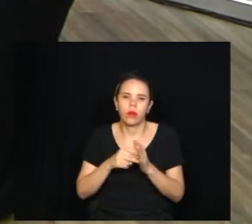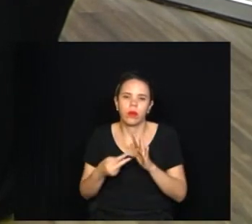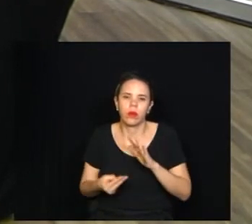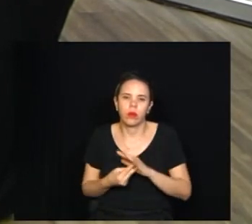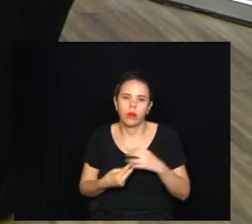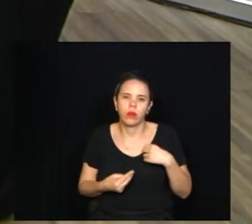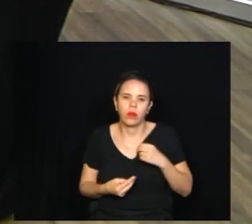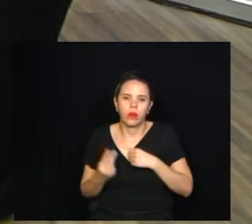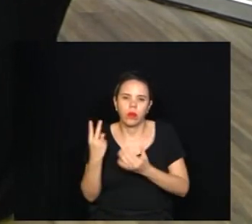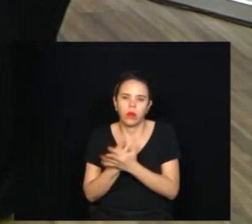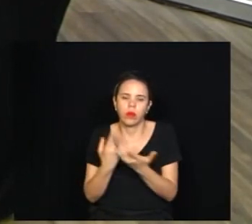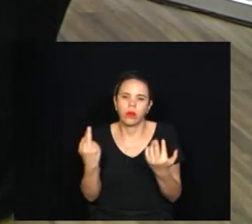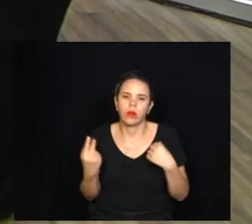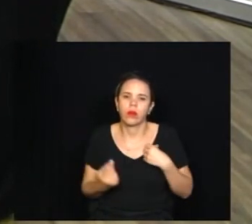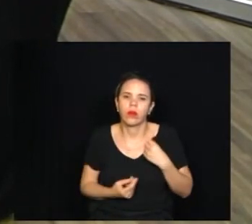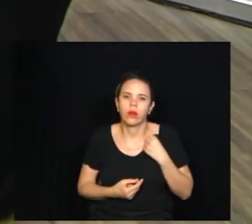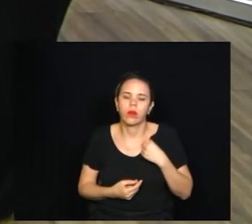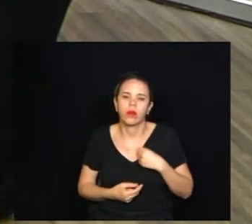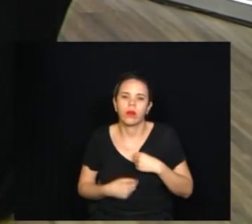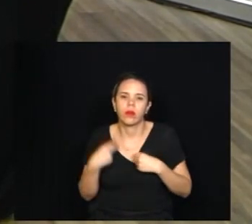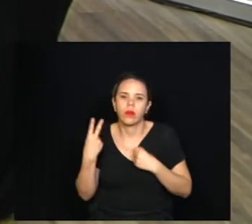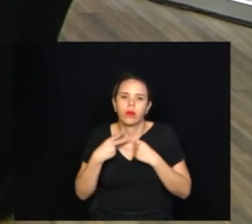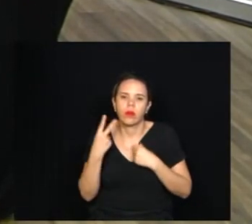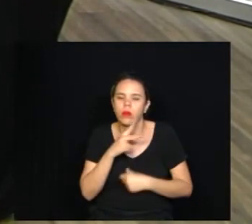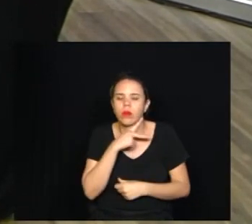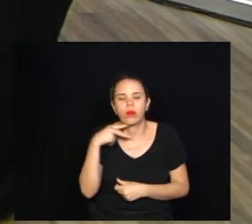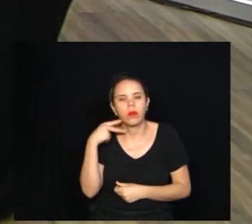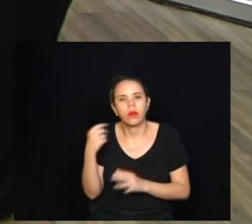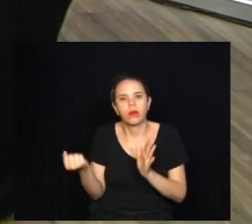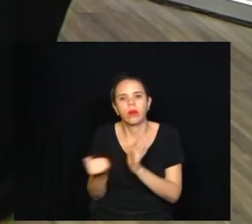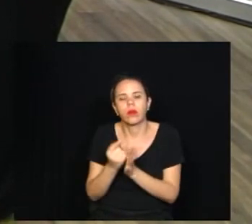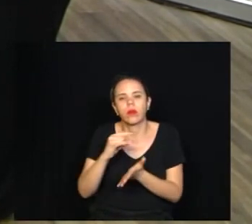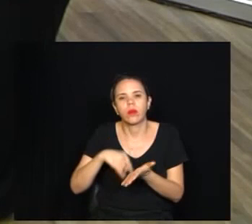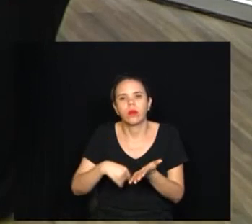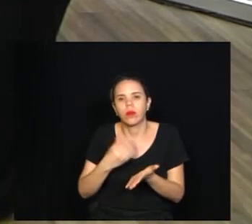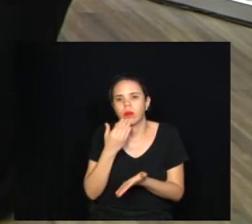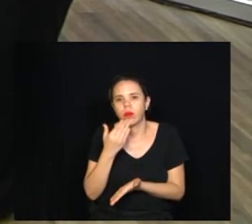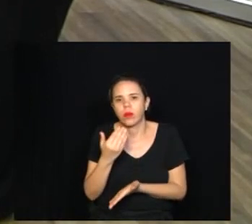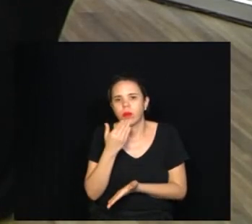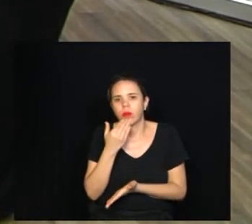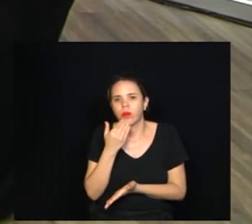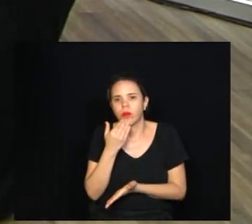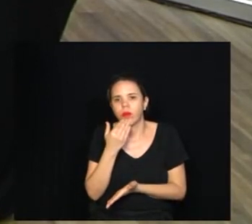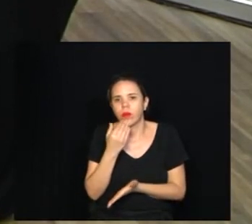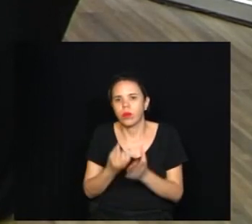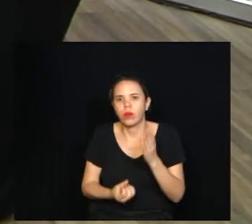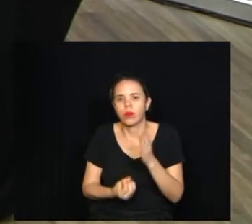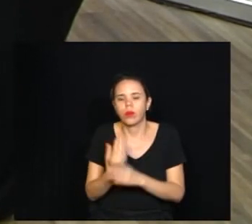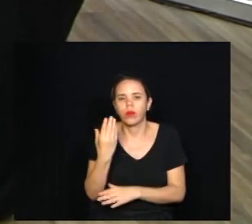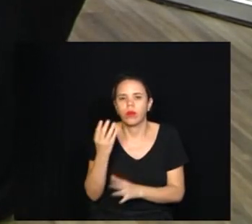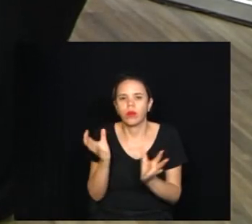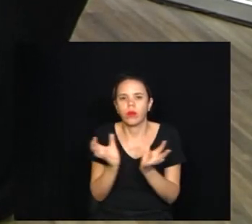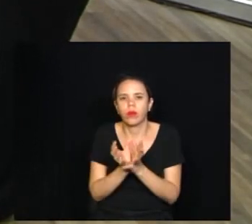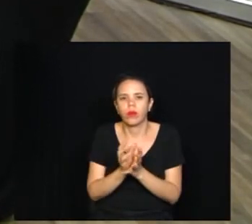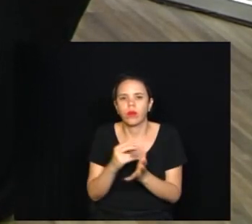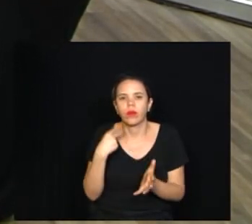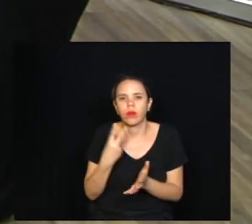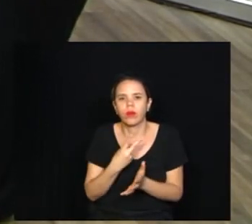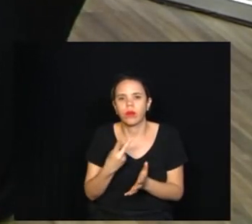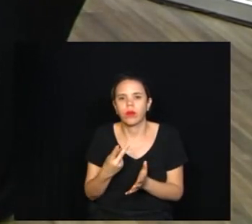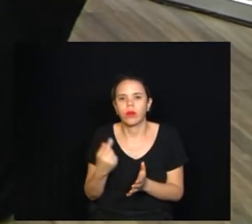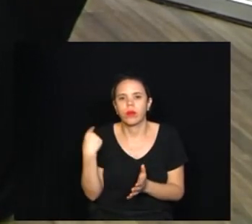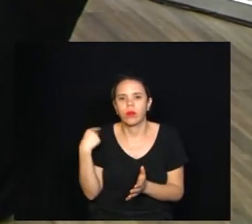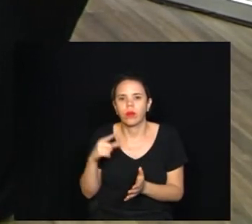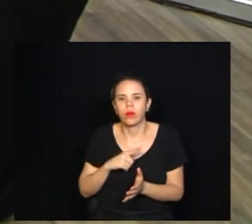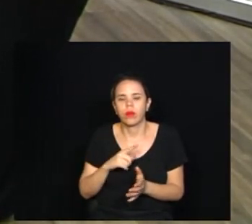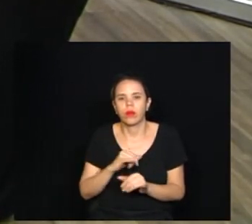do mesmo assunto. Olha, o vereador Permínio protocolou um pedido para criar uma frente parlamentar. Lembra que recentemente